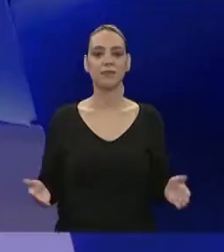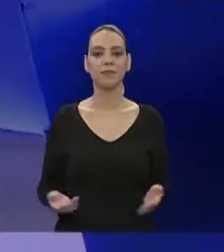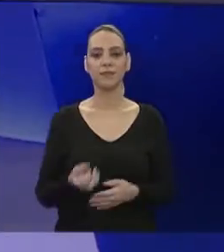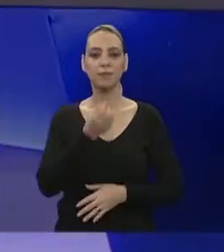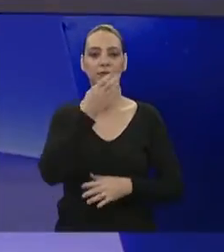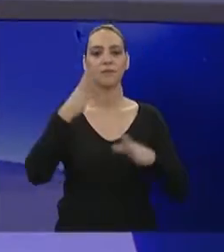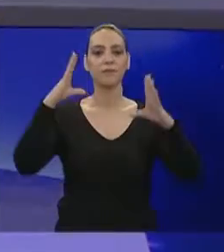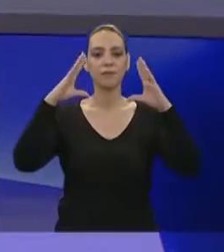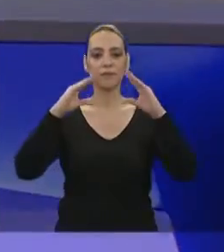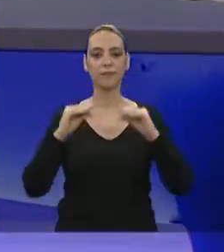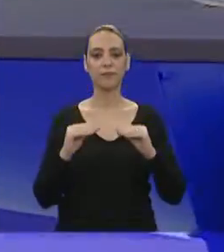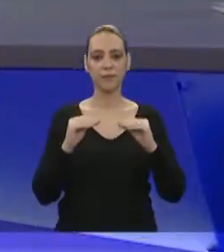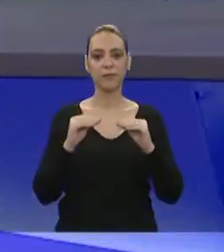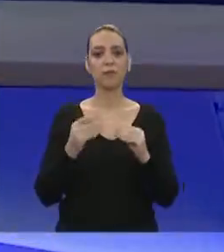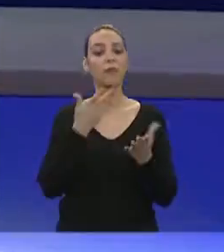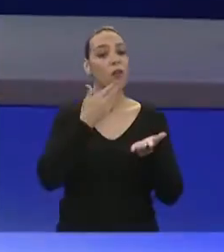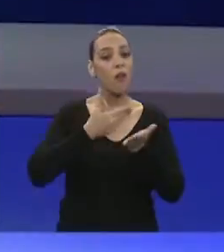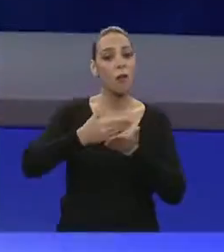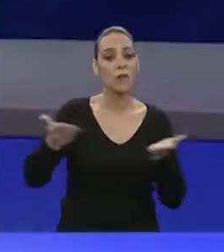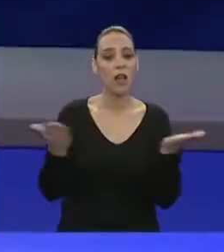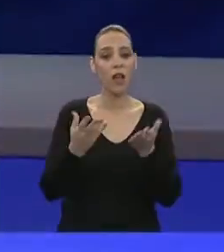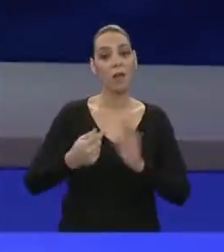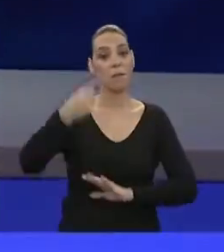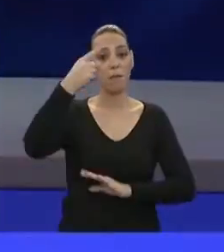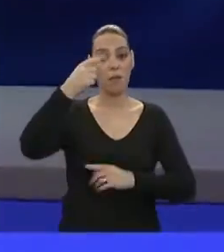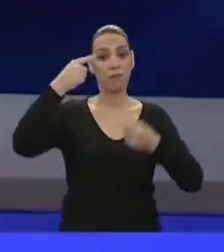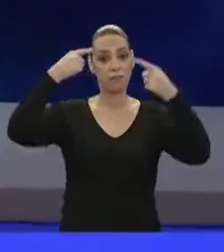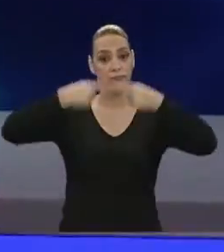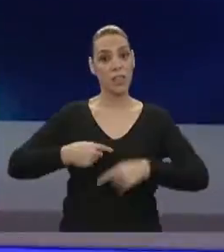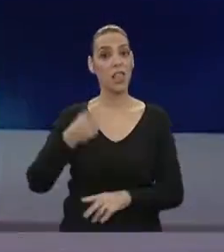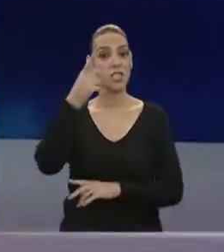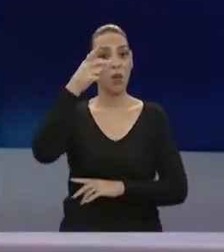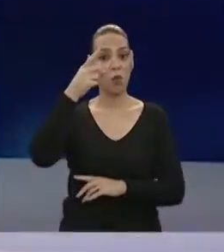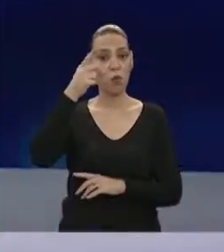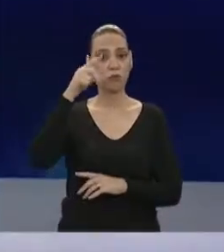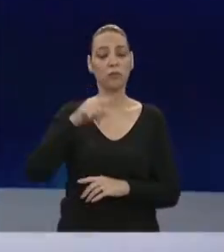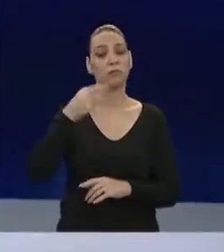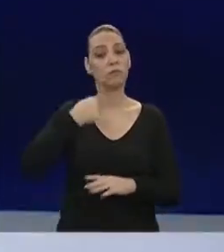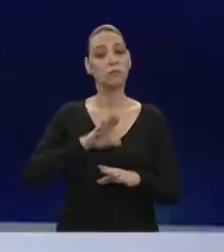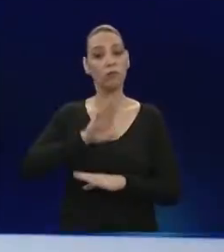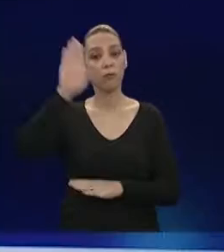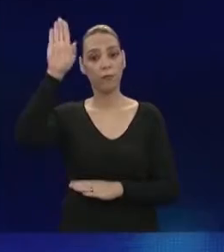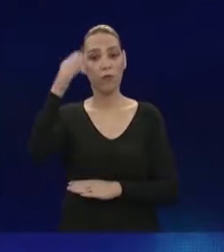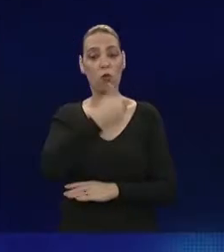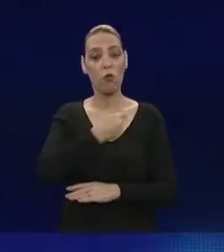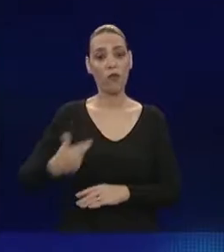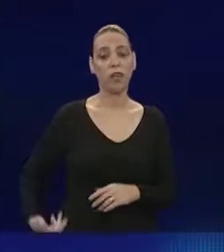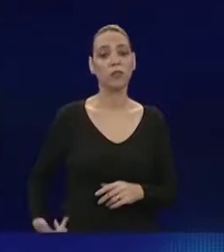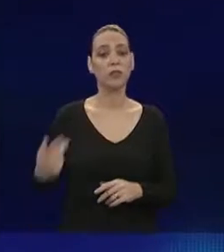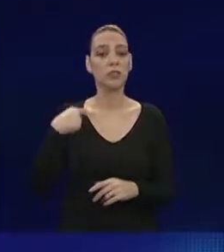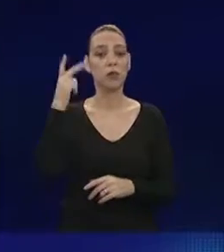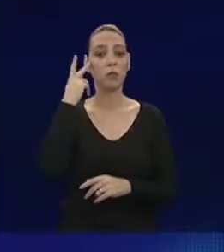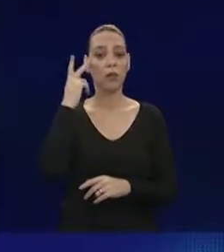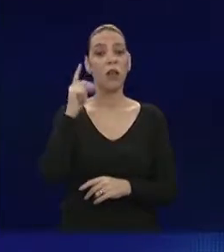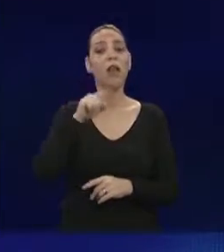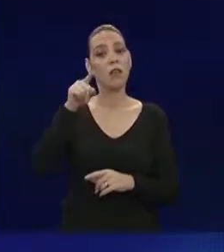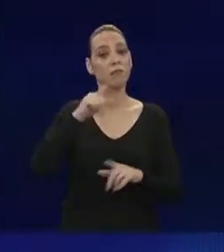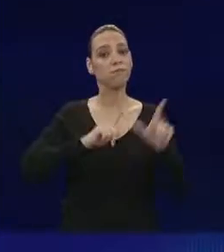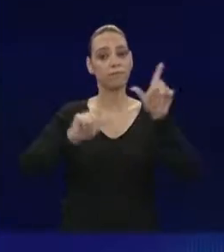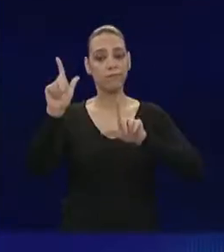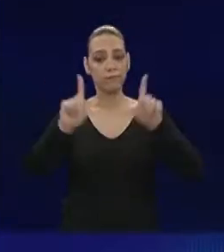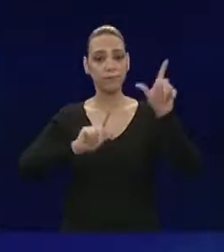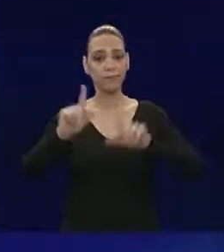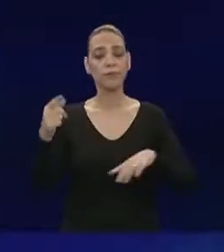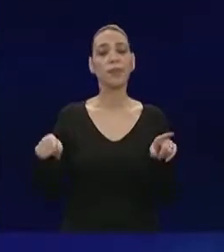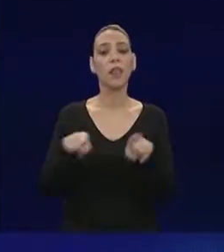noite. Começa agora o primeiro debate do segundo turno entre os candidatos ao governo do Estado de São Paulo. Este programa também está sendo transmitido ao